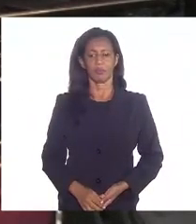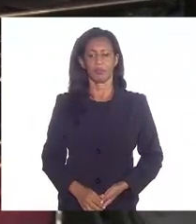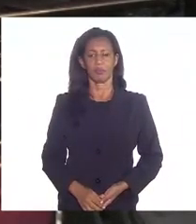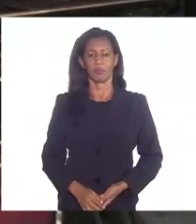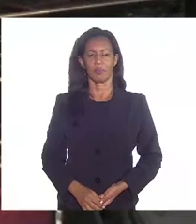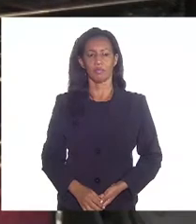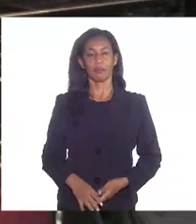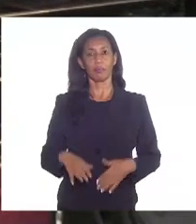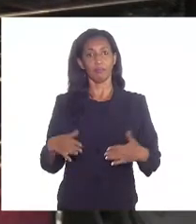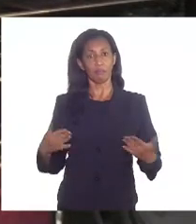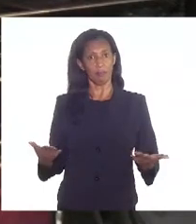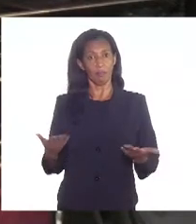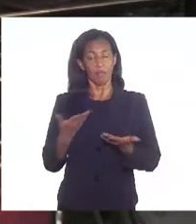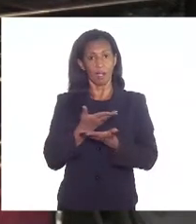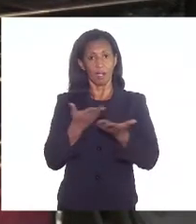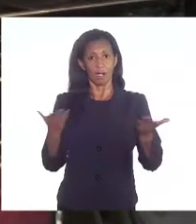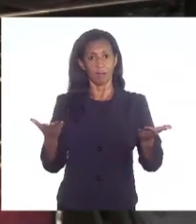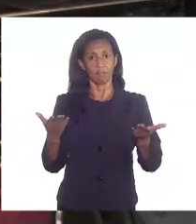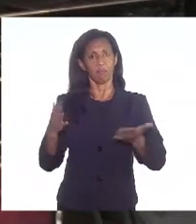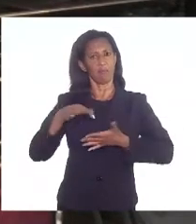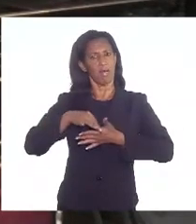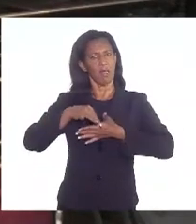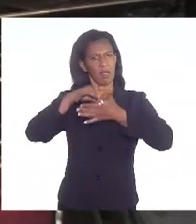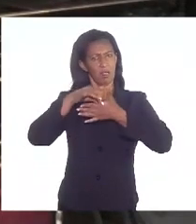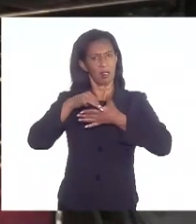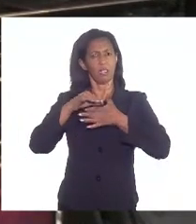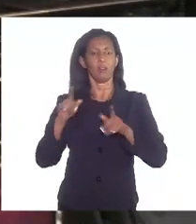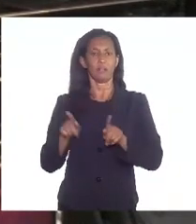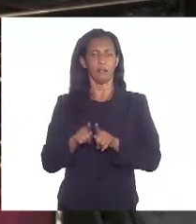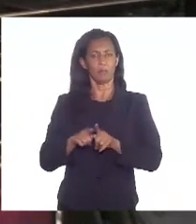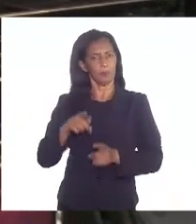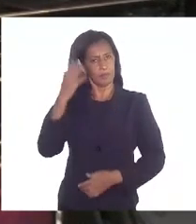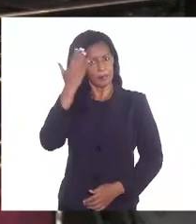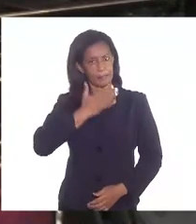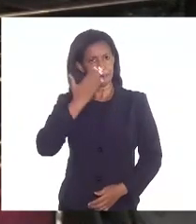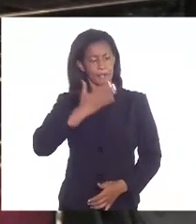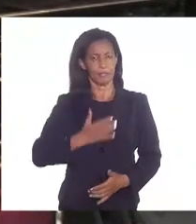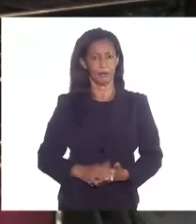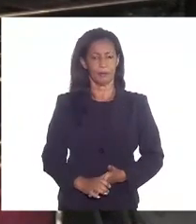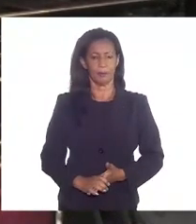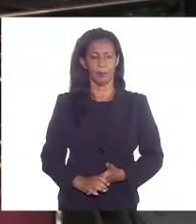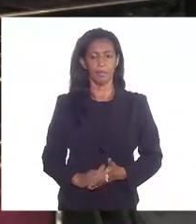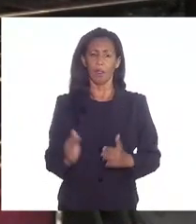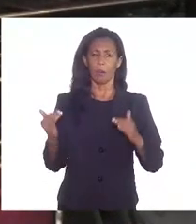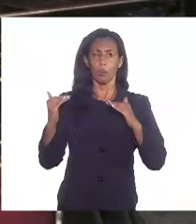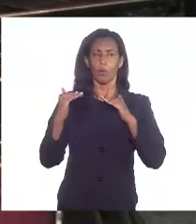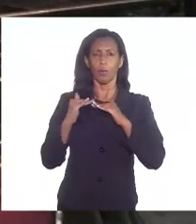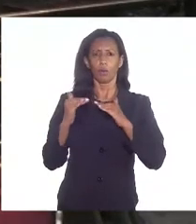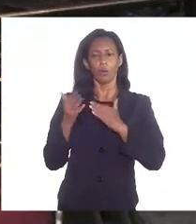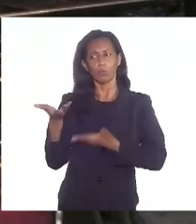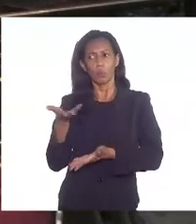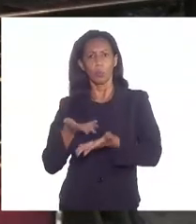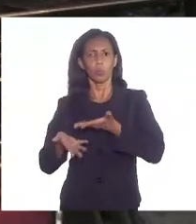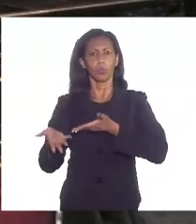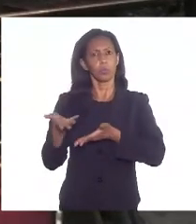E senhoras e senhores e autoridades também aqui presentes. O acordo de cooperação,